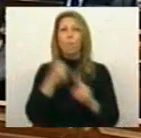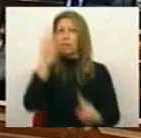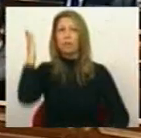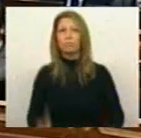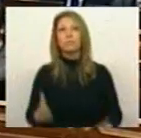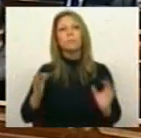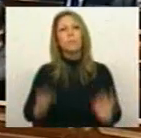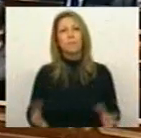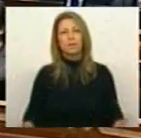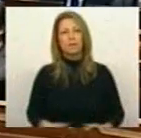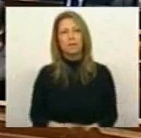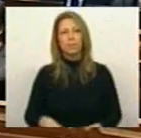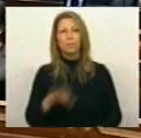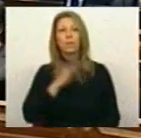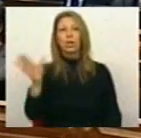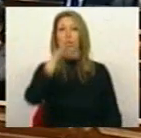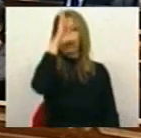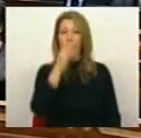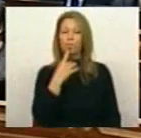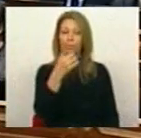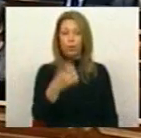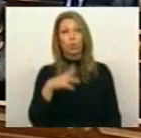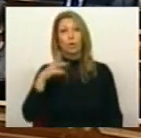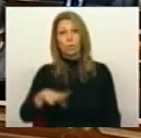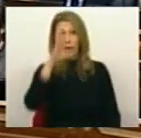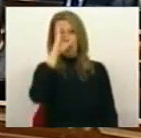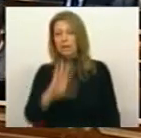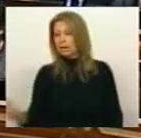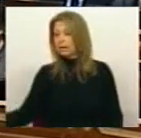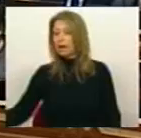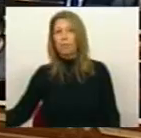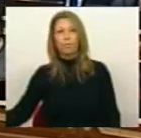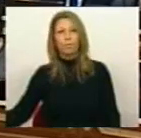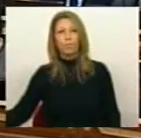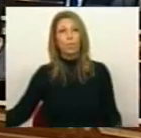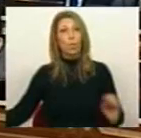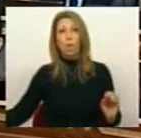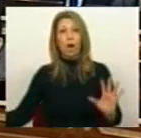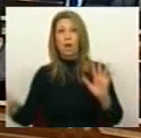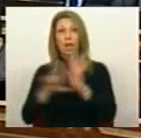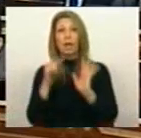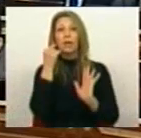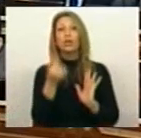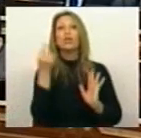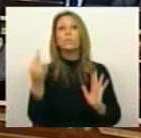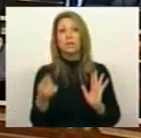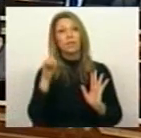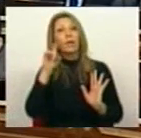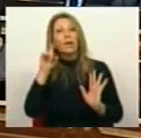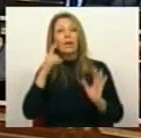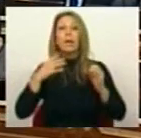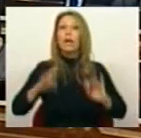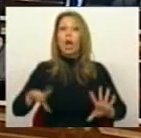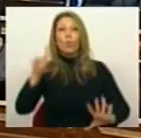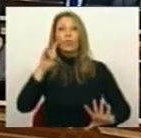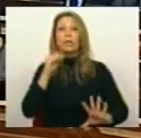agora às perguntas, Portugal, como certamente saberá, não dispõe de legislação específica que acautela a proteção dos